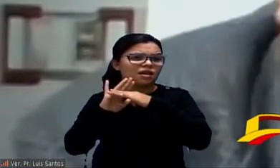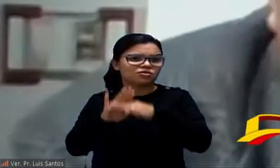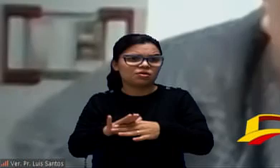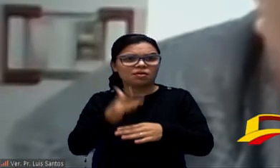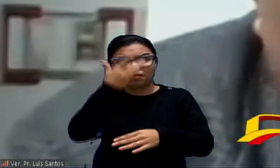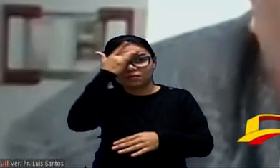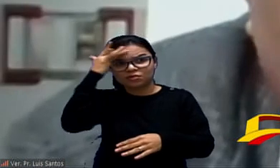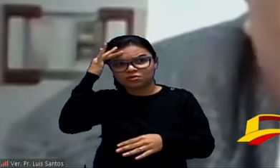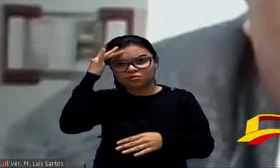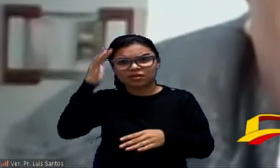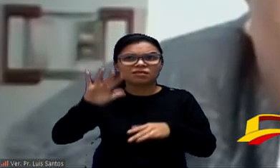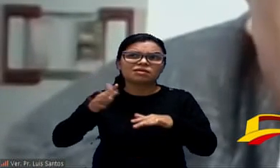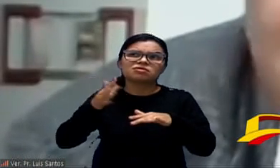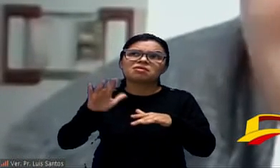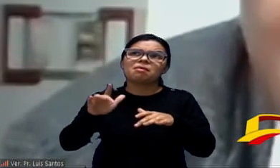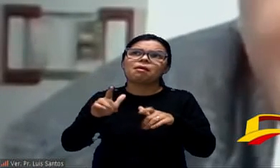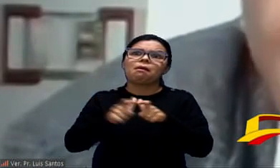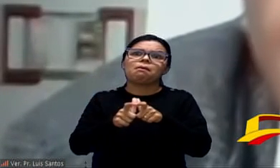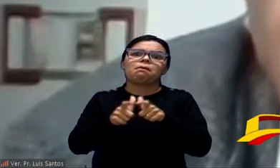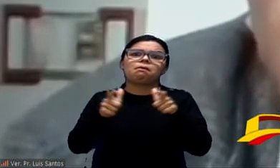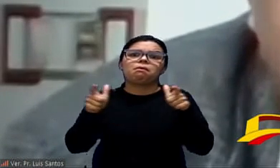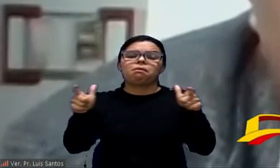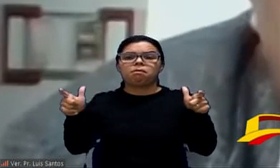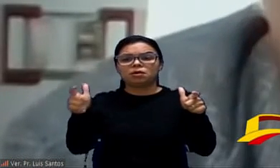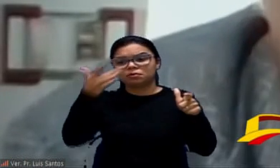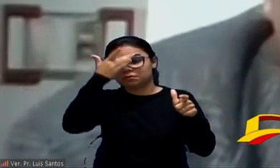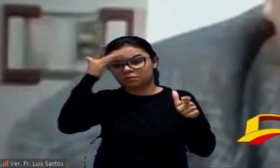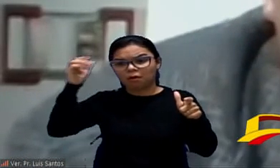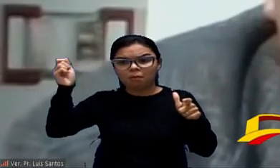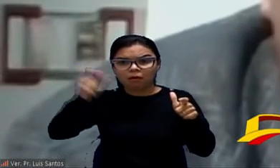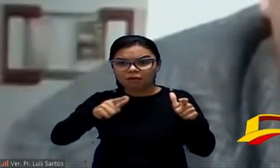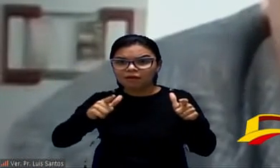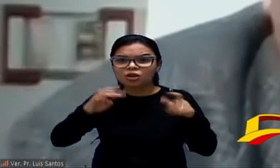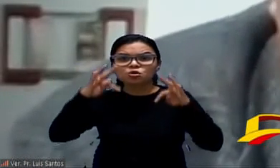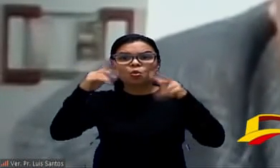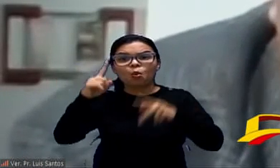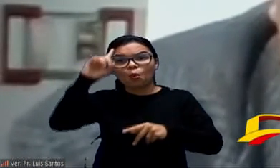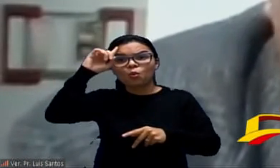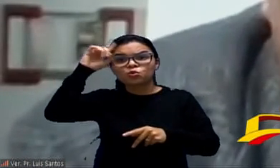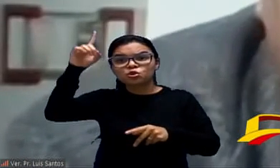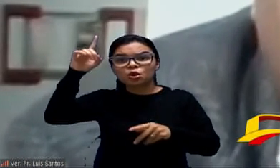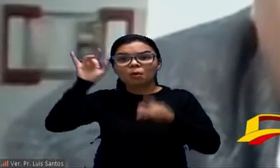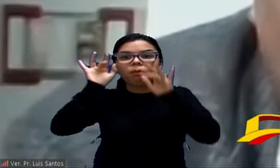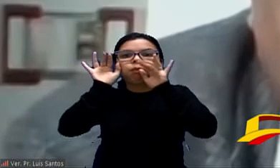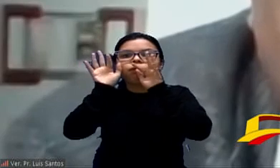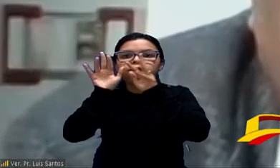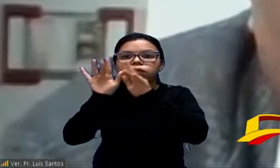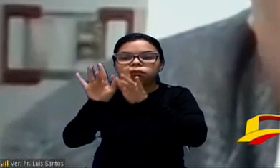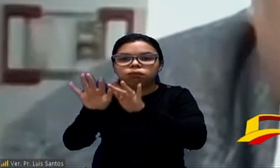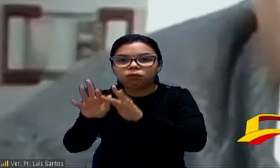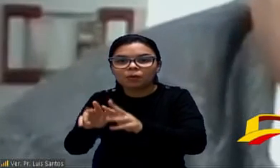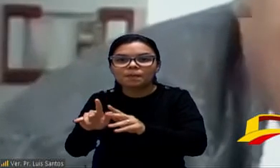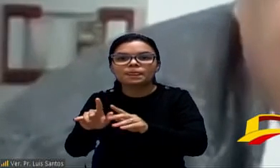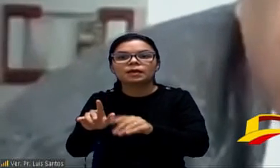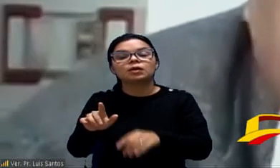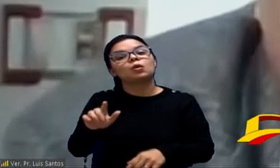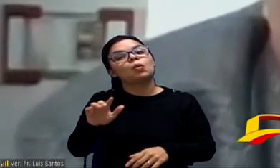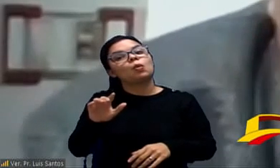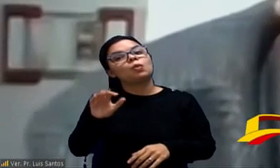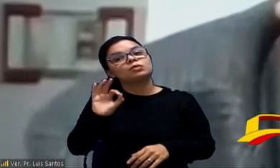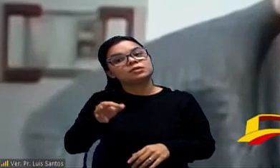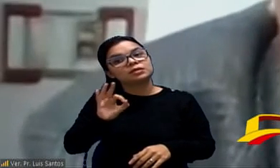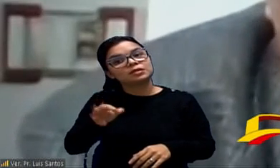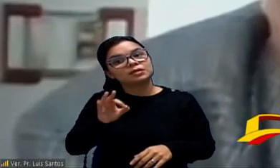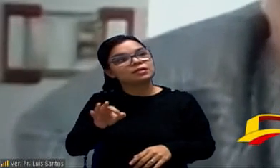quantos aposentados em Sorocaba que vai lá no mesmo dia. Eu creio que o ideal seria escalonar, talvez, por idade,